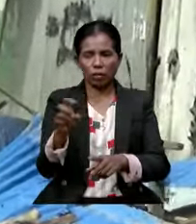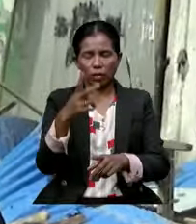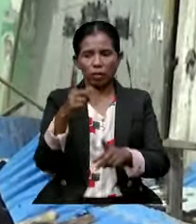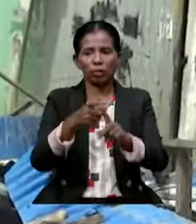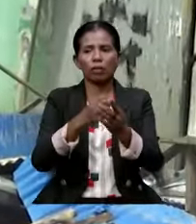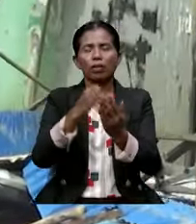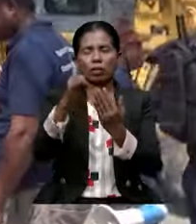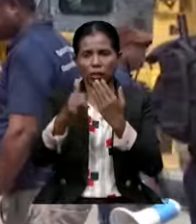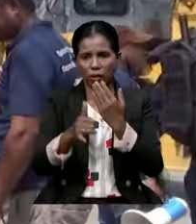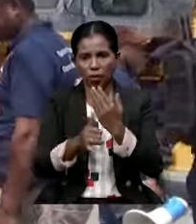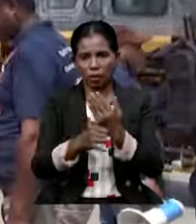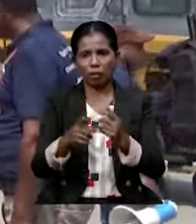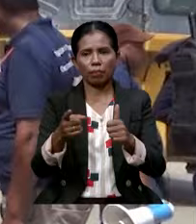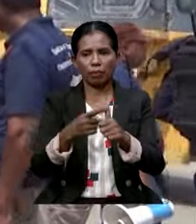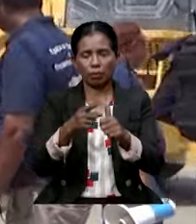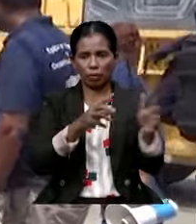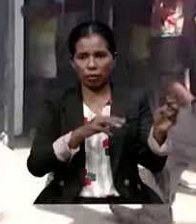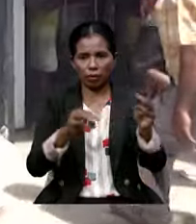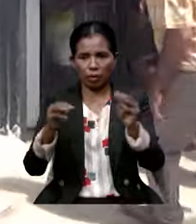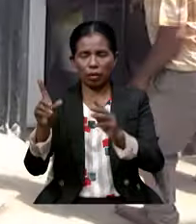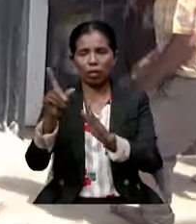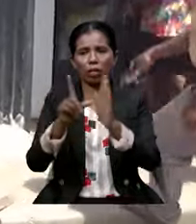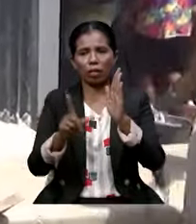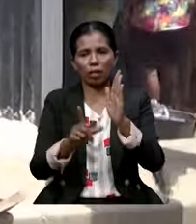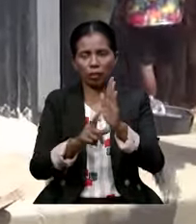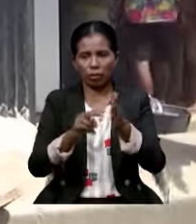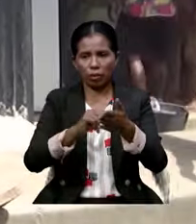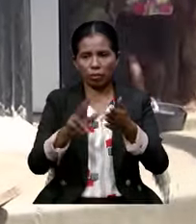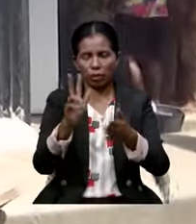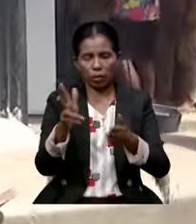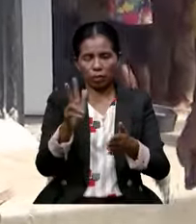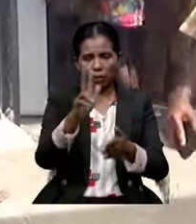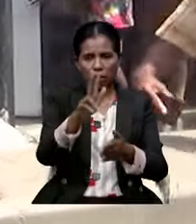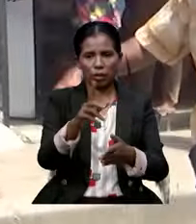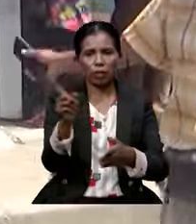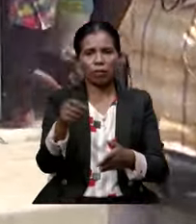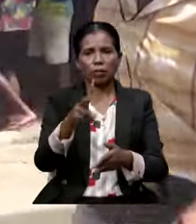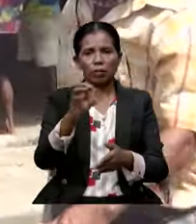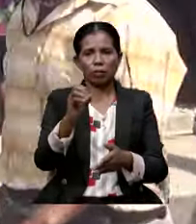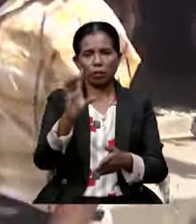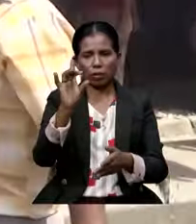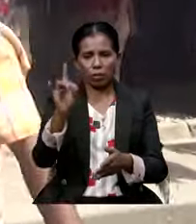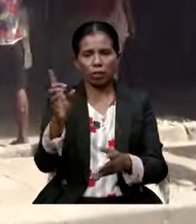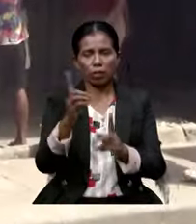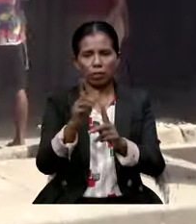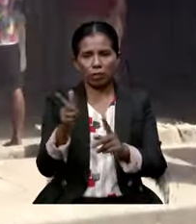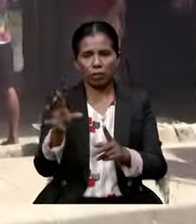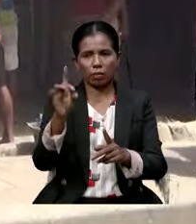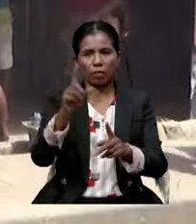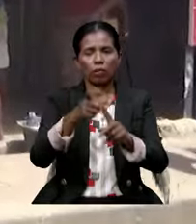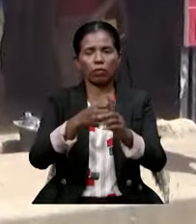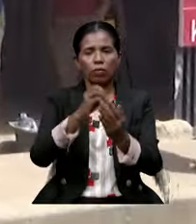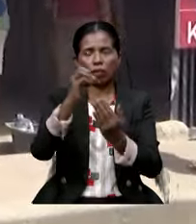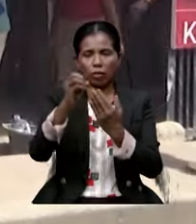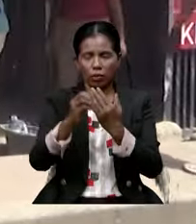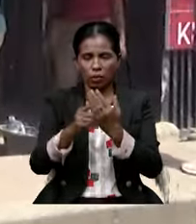Janeiro, na primeira alteração do decreto-lei número 32 para a região Rua Ualo, Lourençano Ronesenhito, Fulano de Agosto,